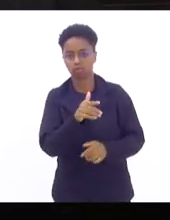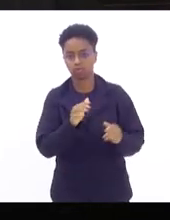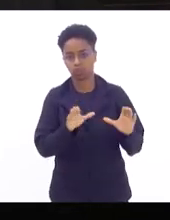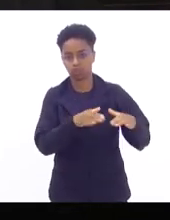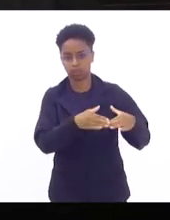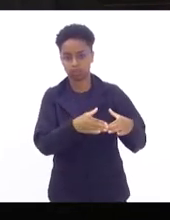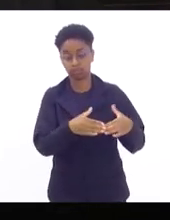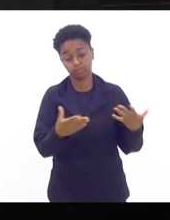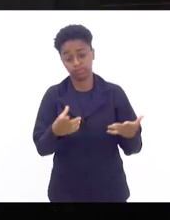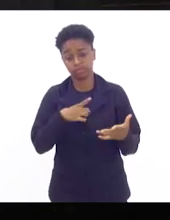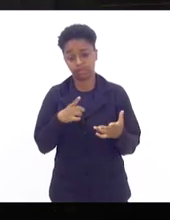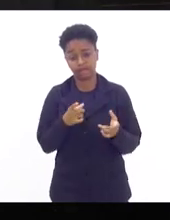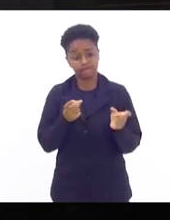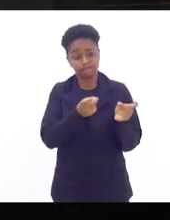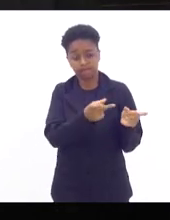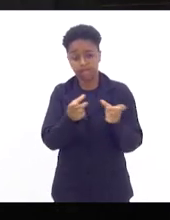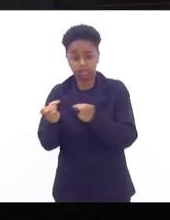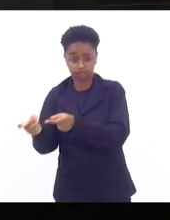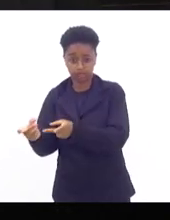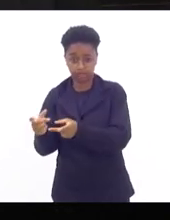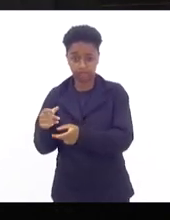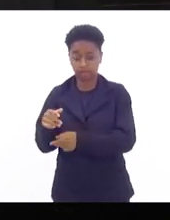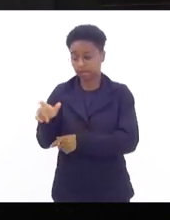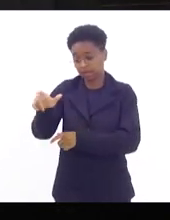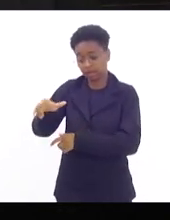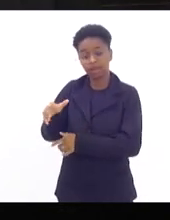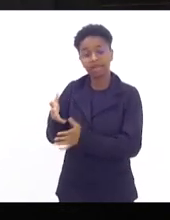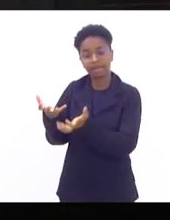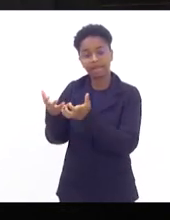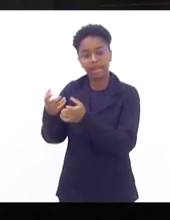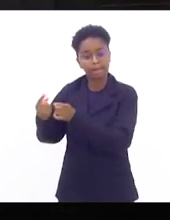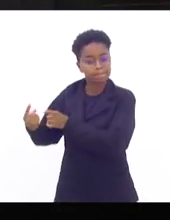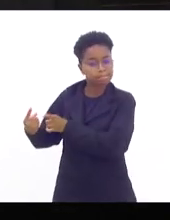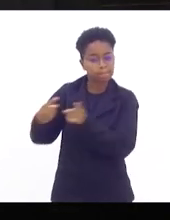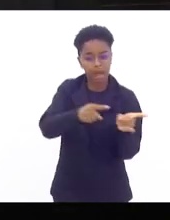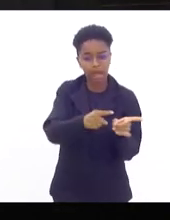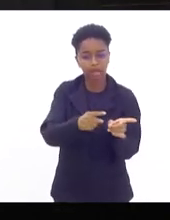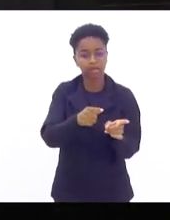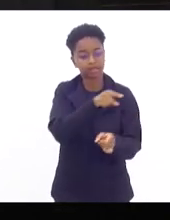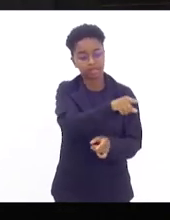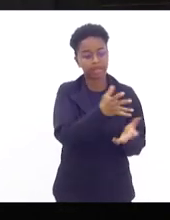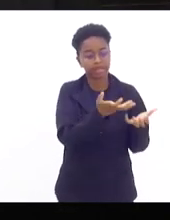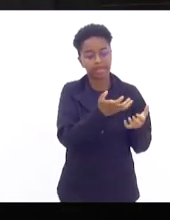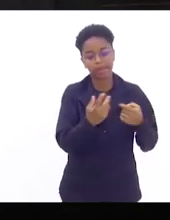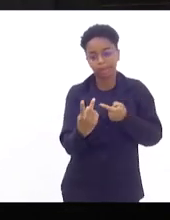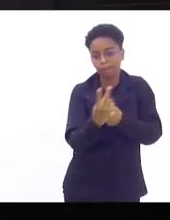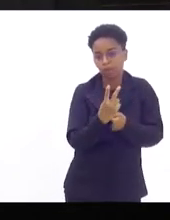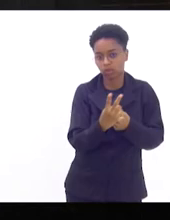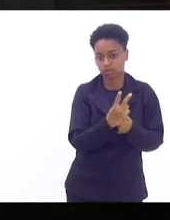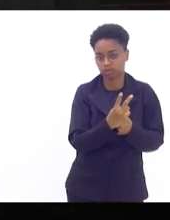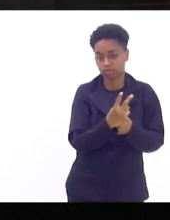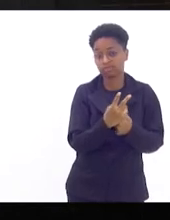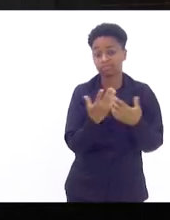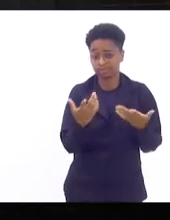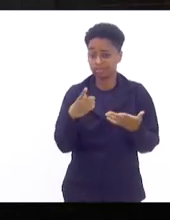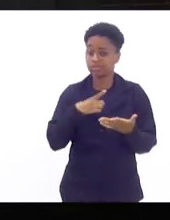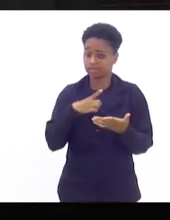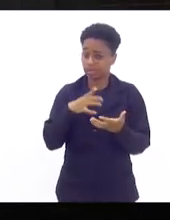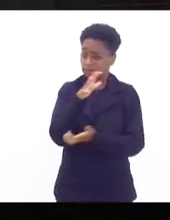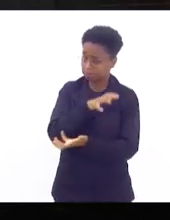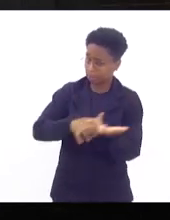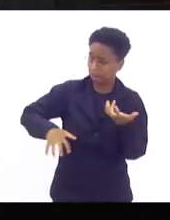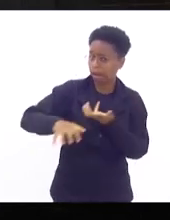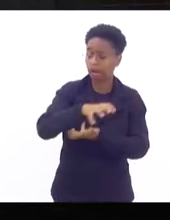para duas pontas, para quem quer atacar e para quem quer se defender. Então, é a tragédia que a gente está